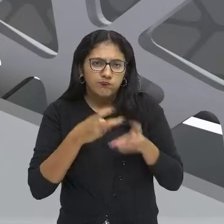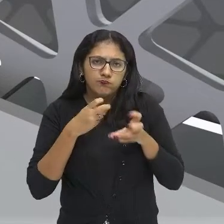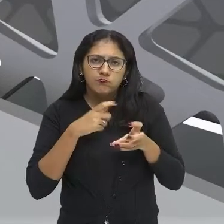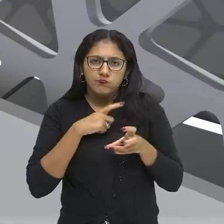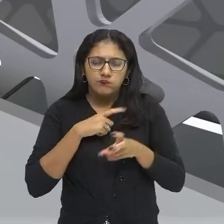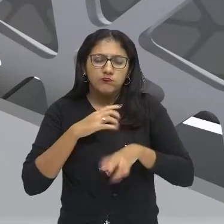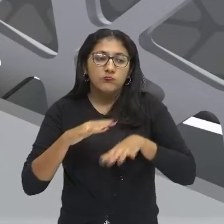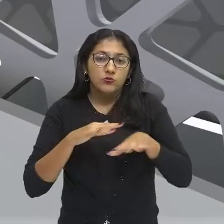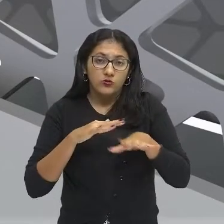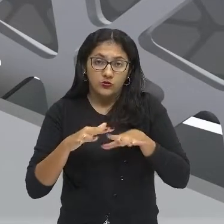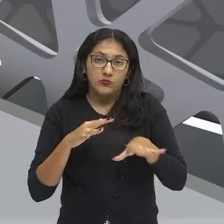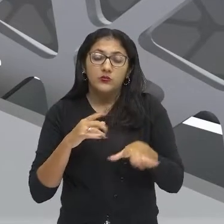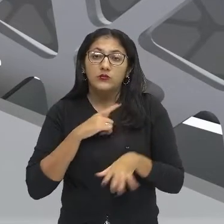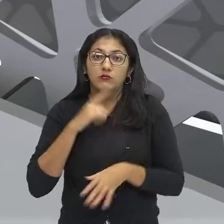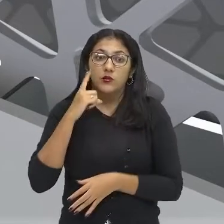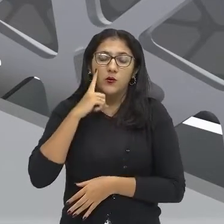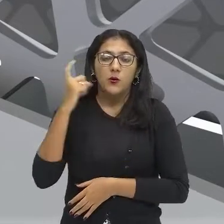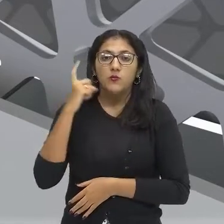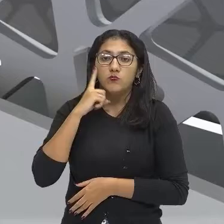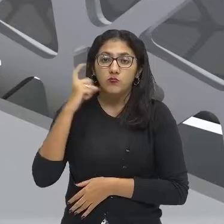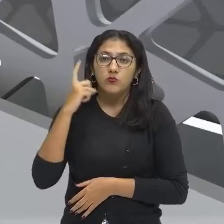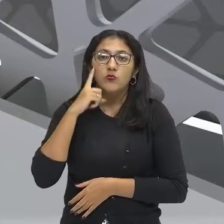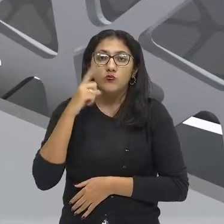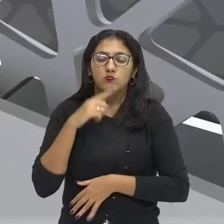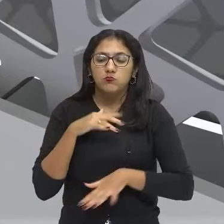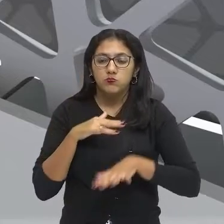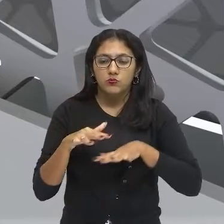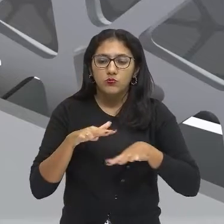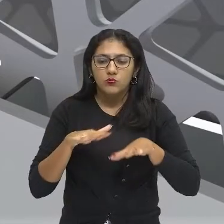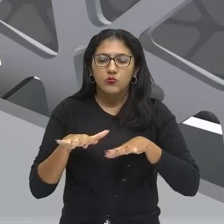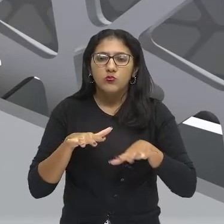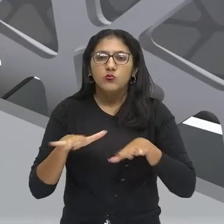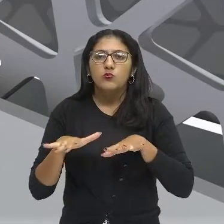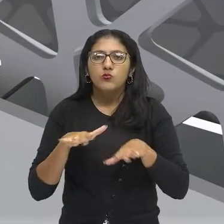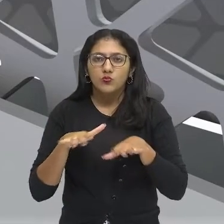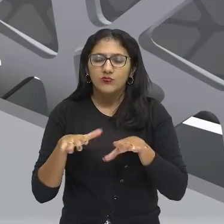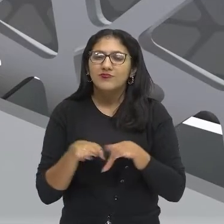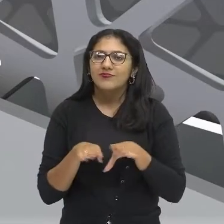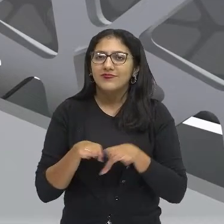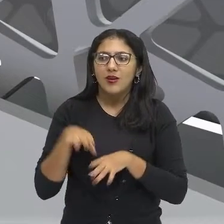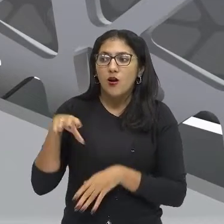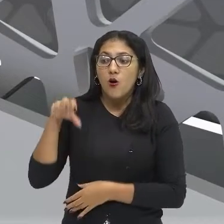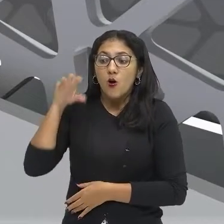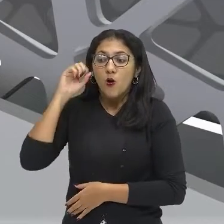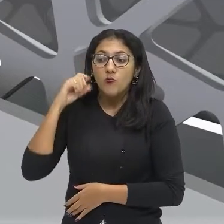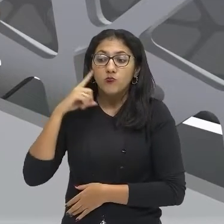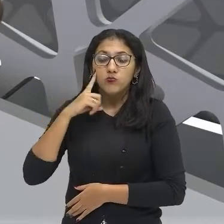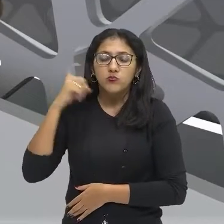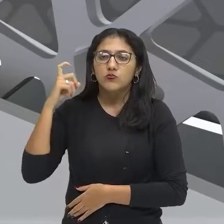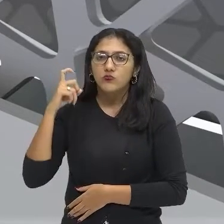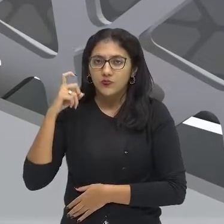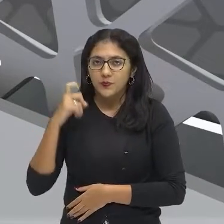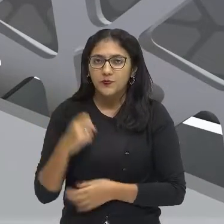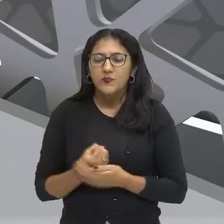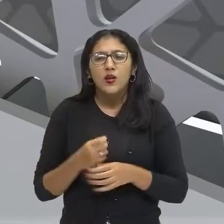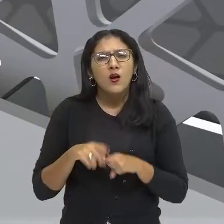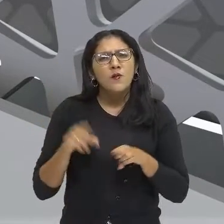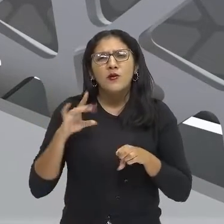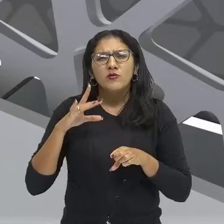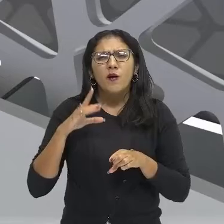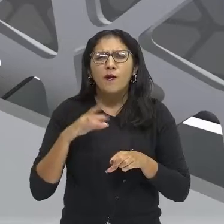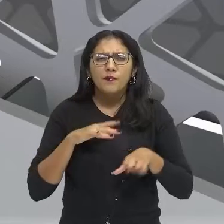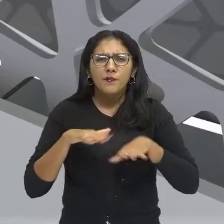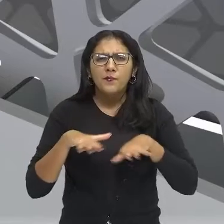movimentos, gera uma vibração, gera também um som, mas o simples fato de você estar batendo